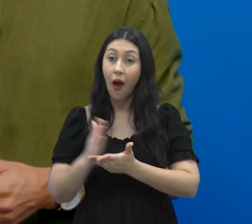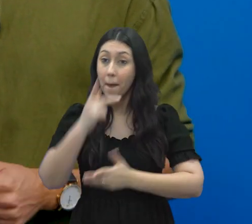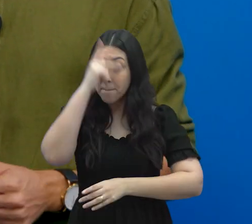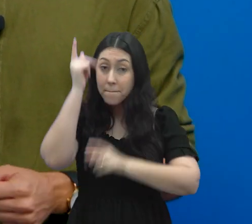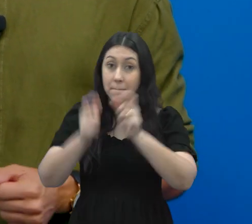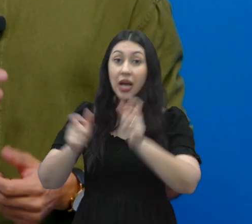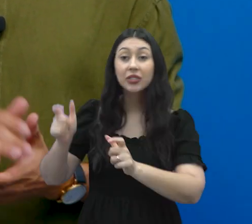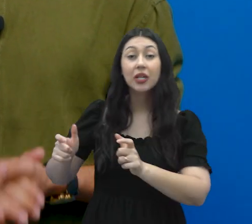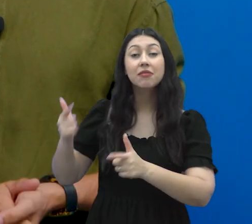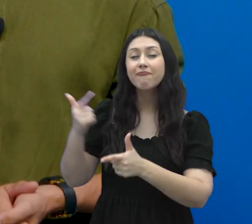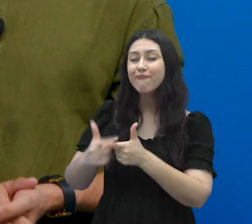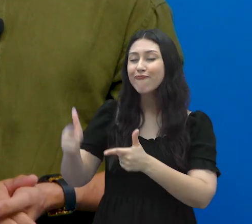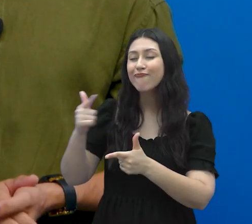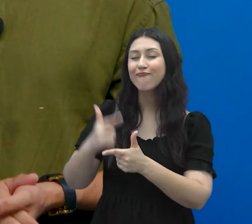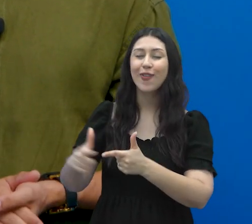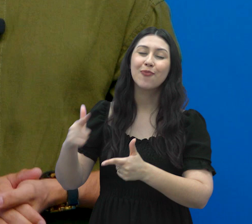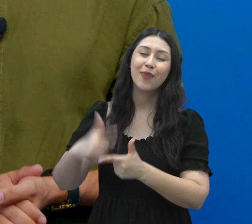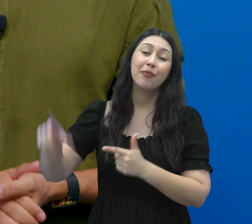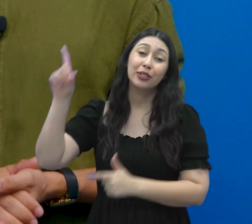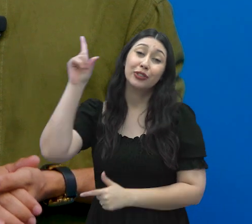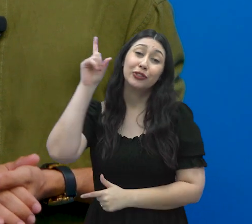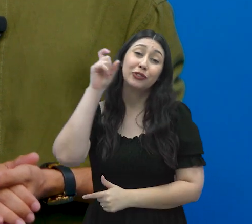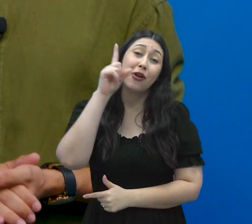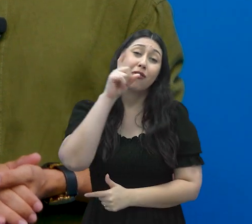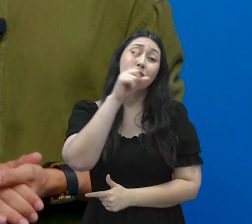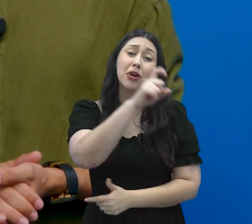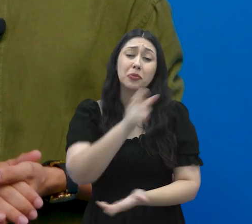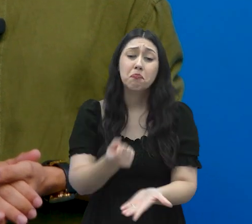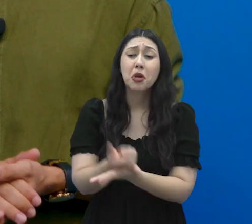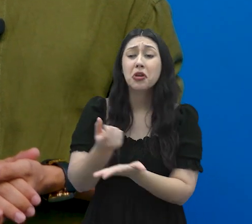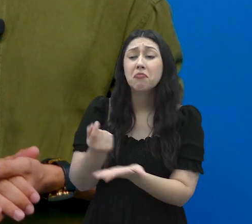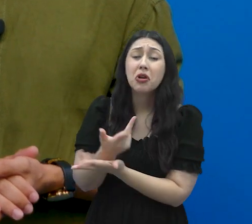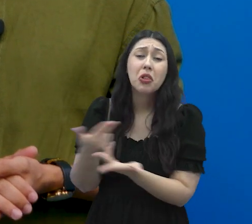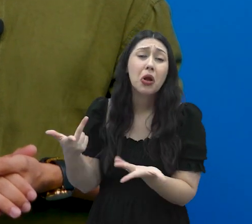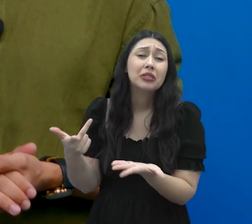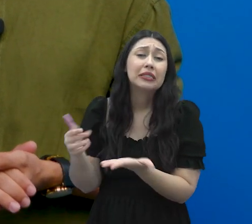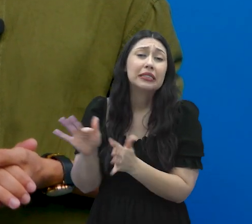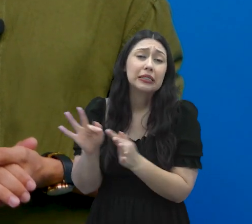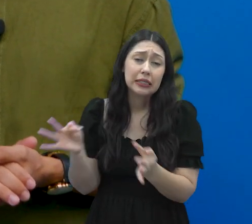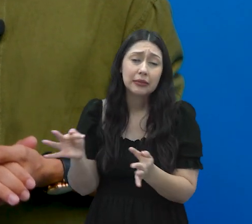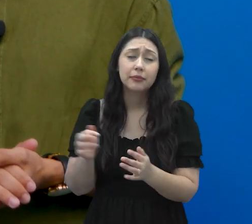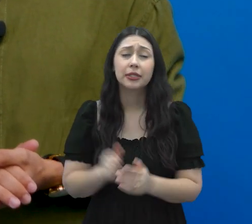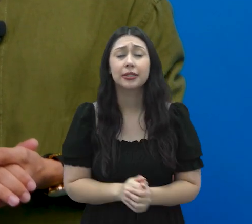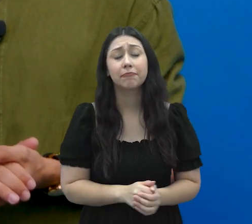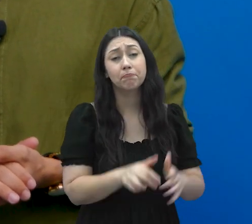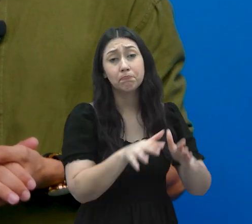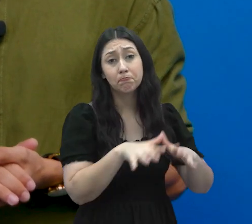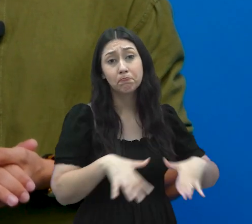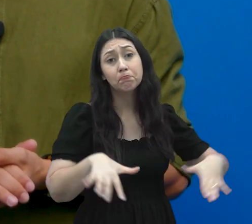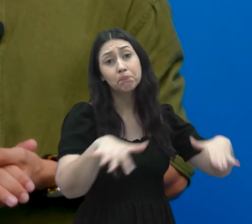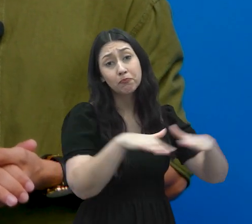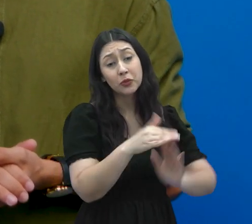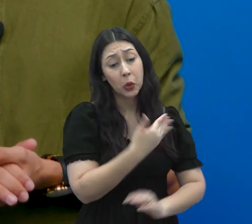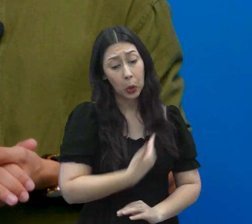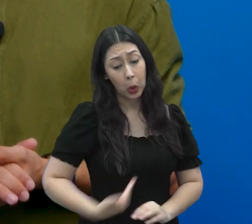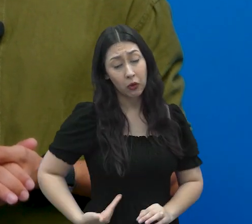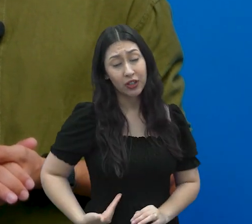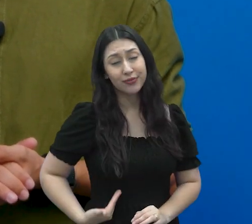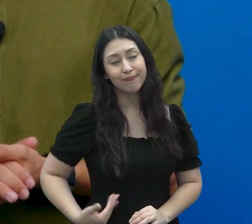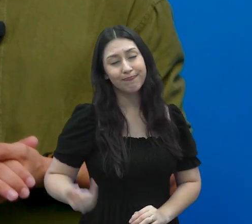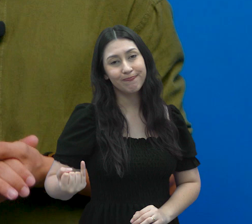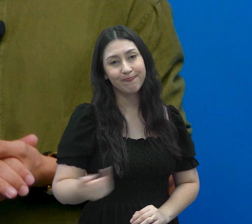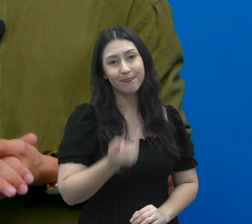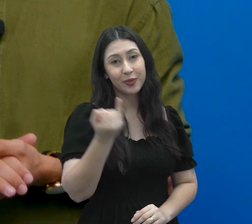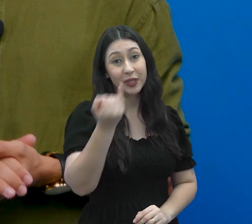pessoas ainda enfrentam dificuldades para ter as necessidades básicas atendidas. Nesse cenário, o poder público